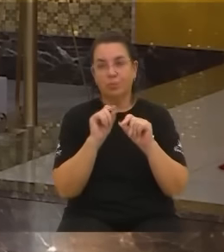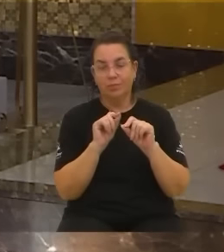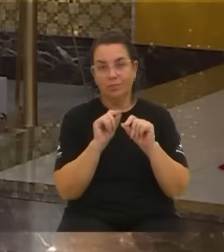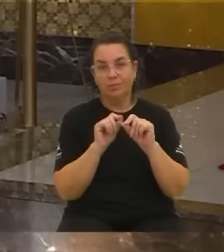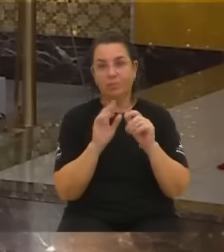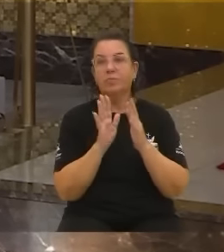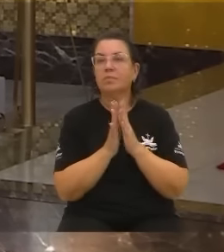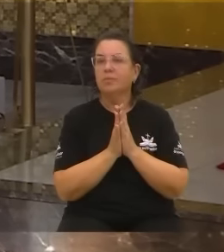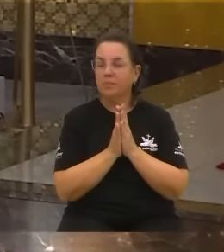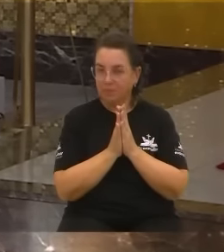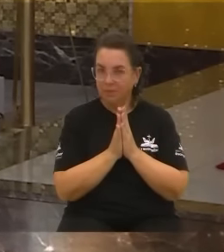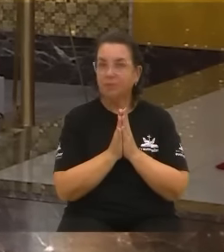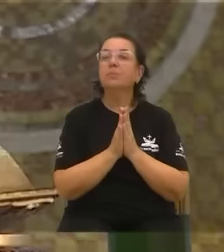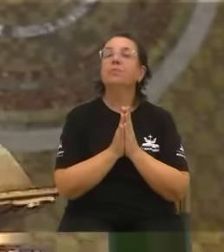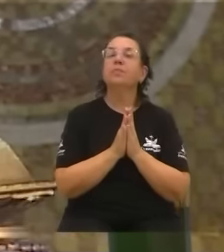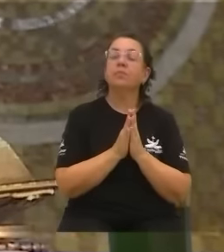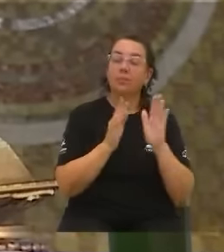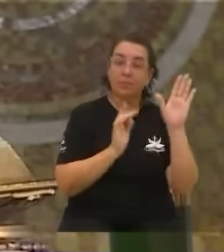O fato é que Zaqueu